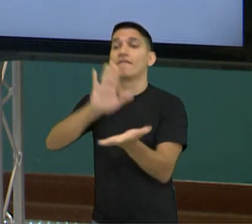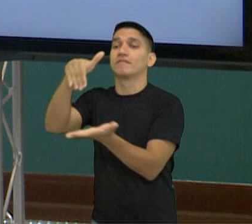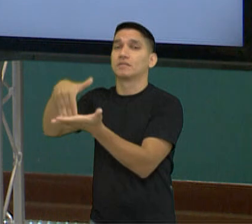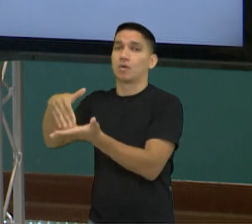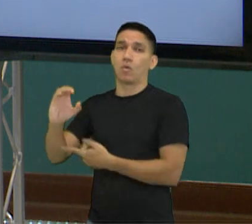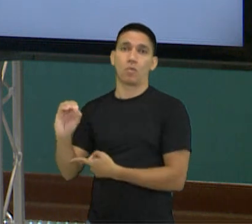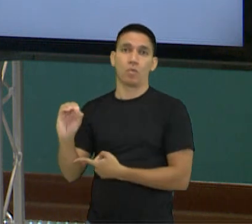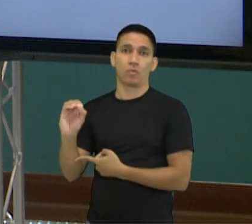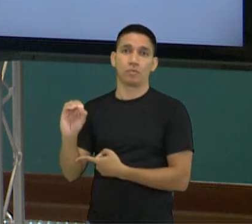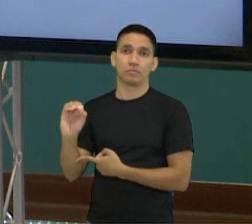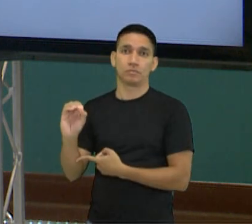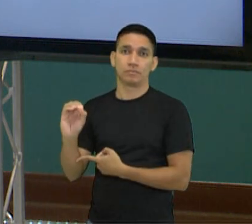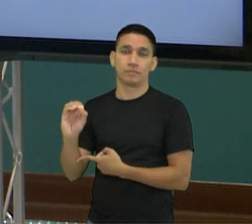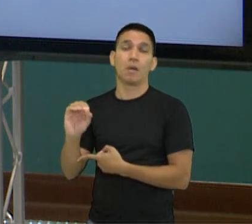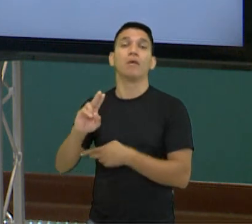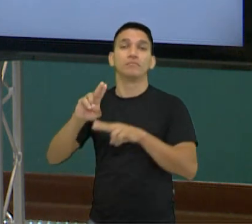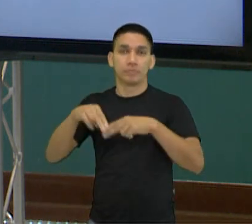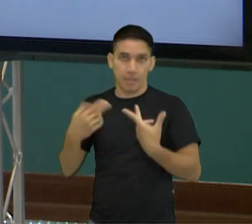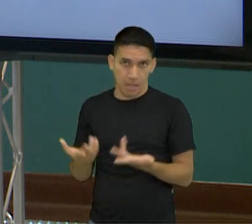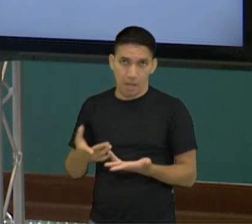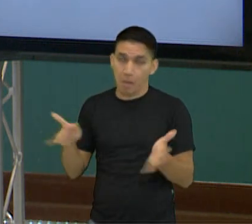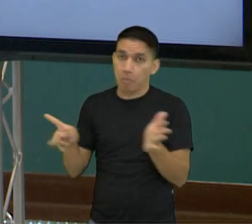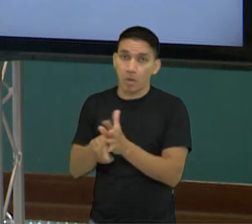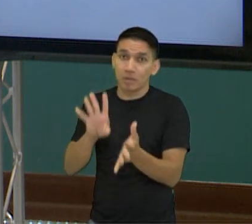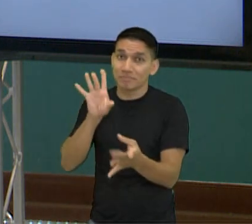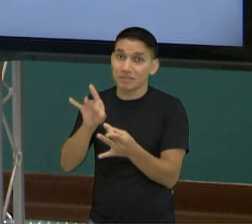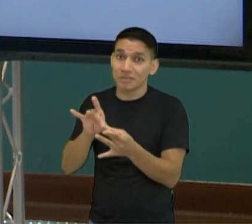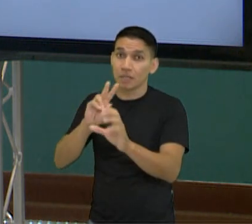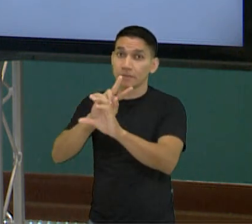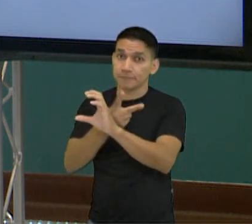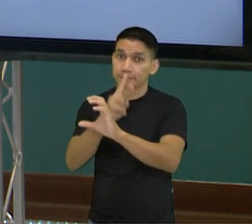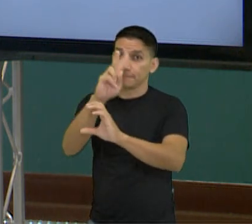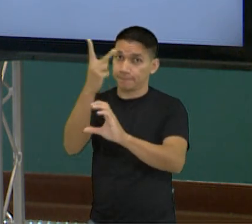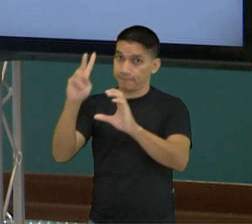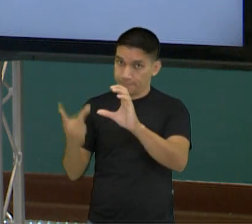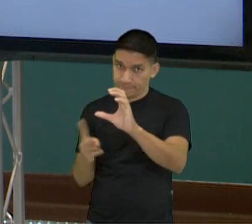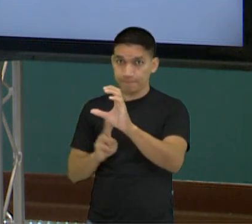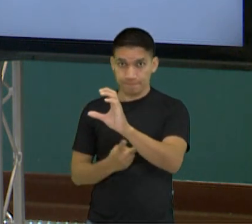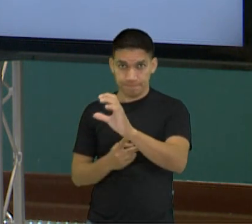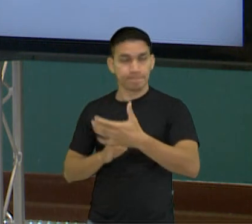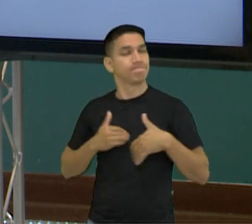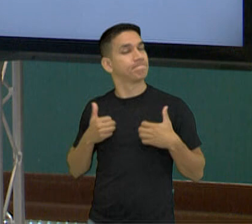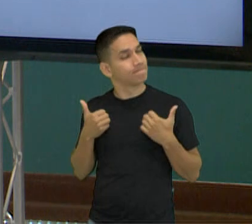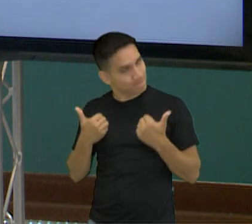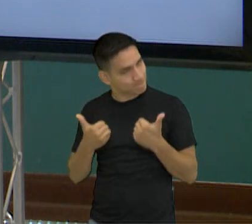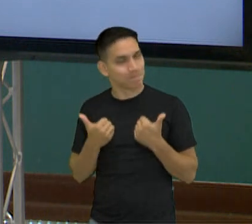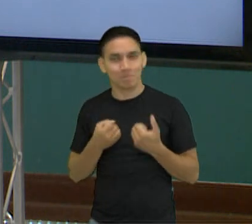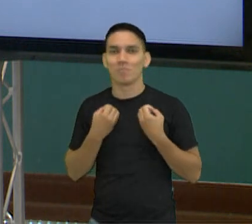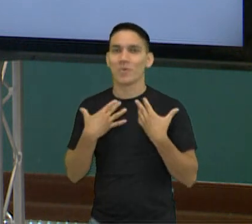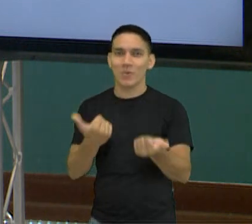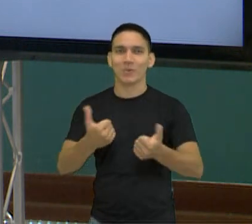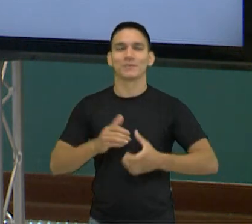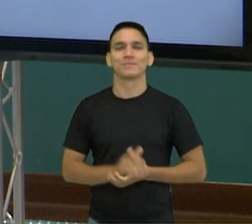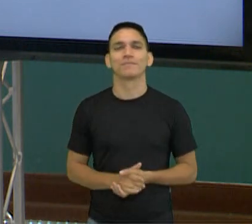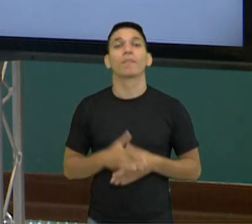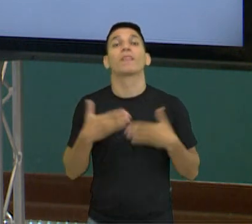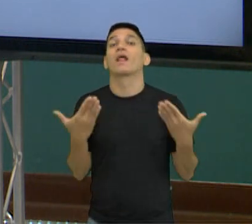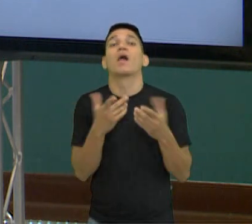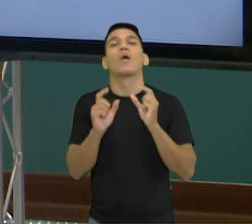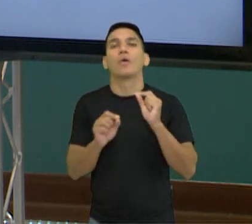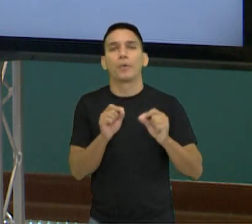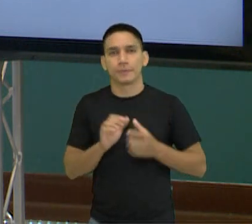o sufixo O, porque é um hidrocarboneto. Muito bem, muito bem.